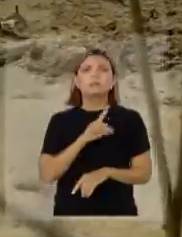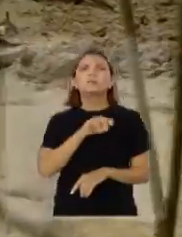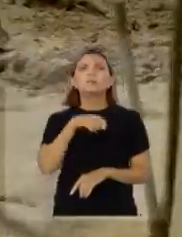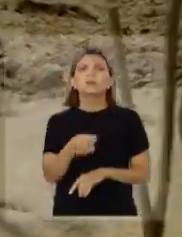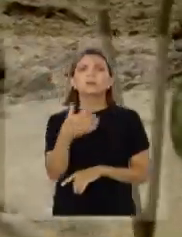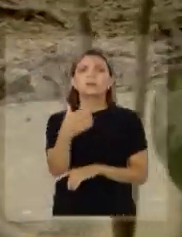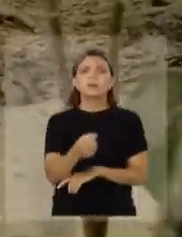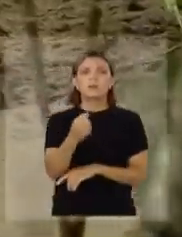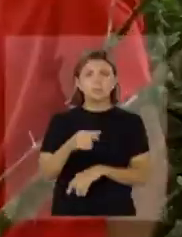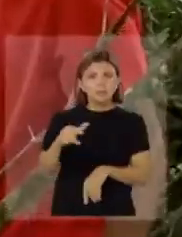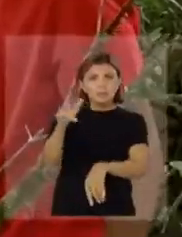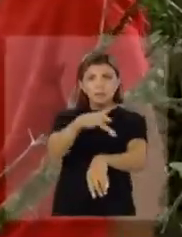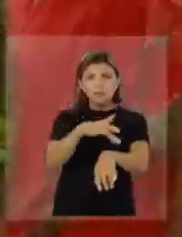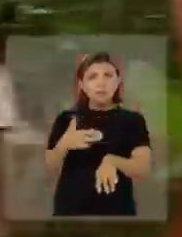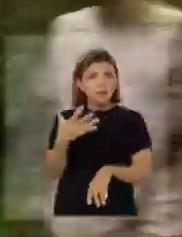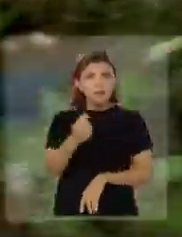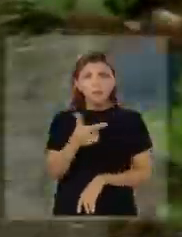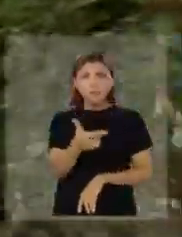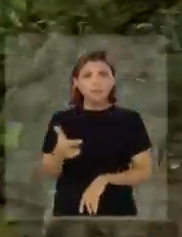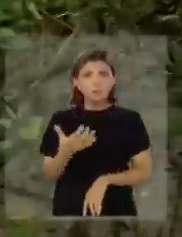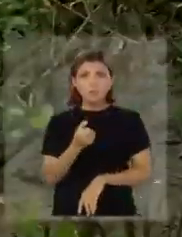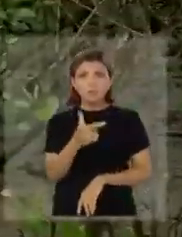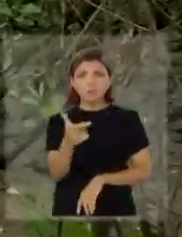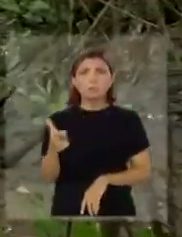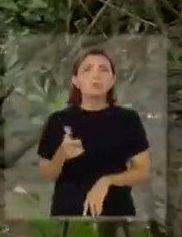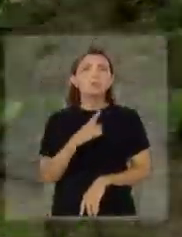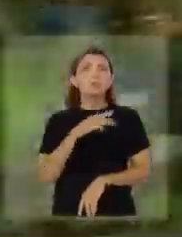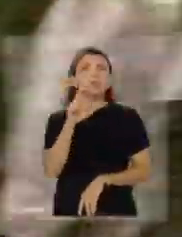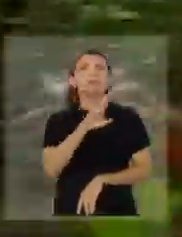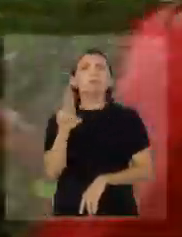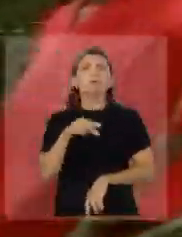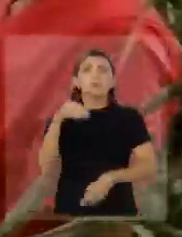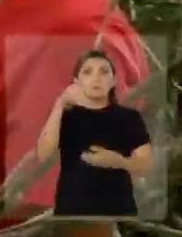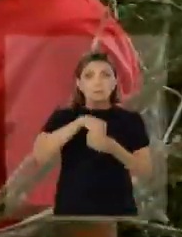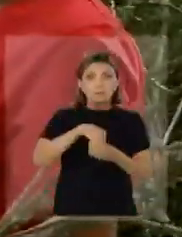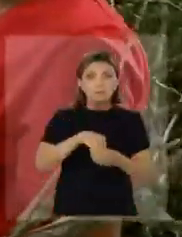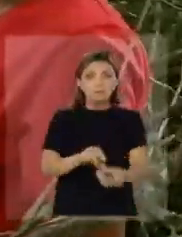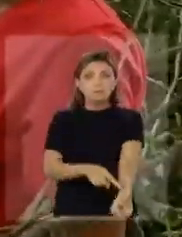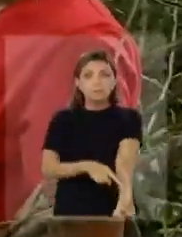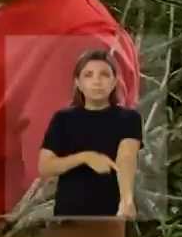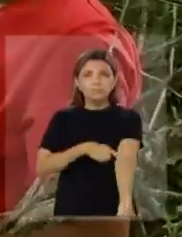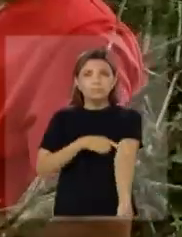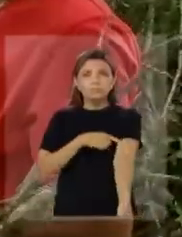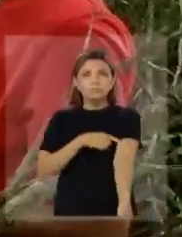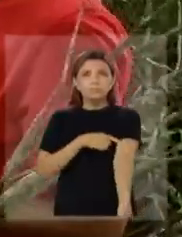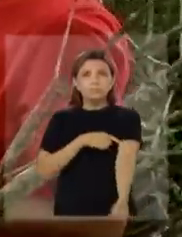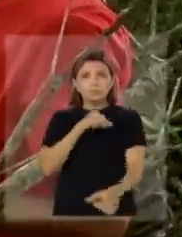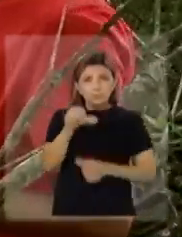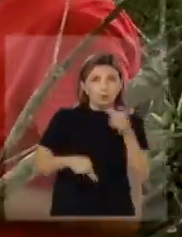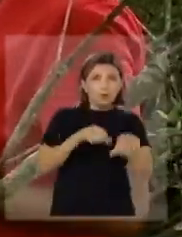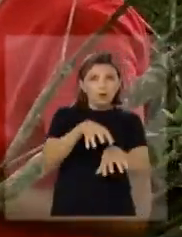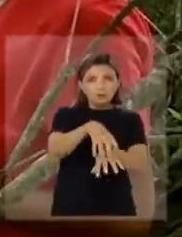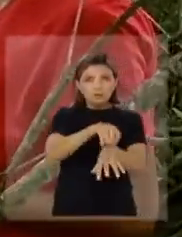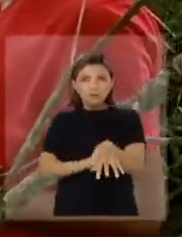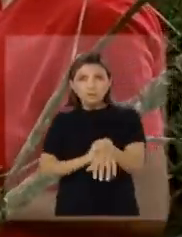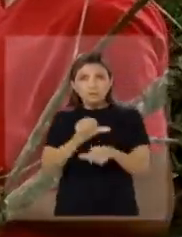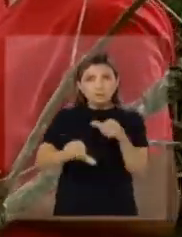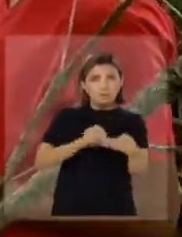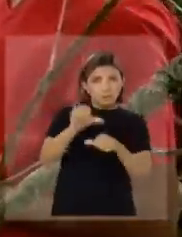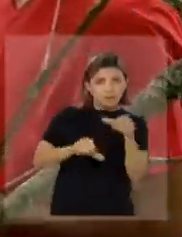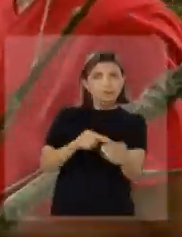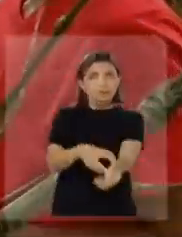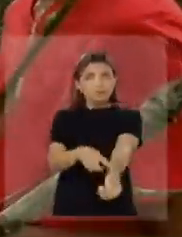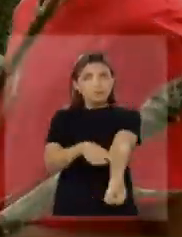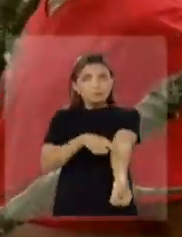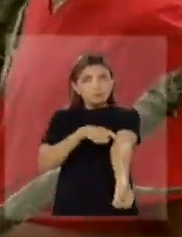Ou caranguejo leite. Leite? Mas eu não tô vendo nada branco nele. Ah, ele tem esse nome porque o sangue dele fica da cor do leite quando ele troca de casco.